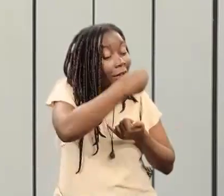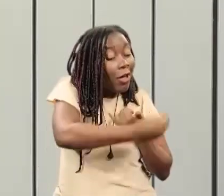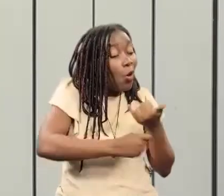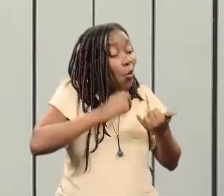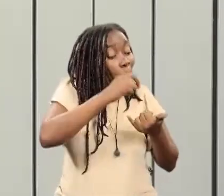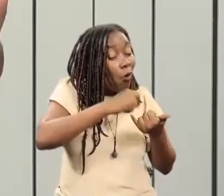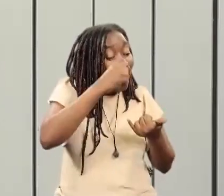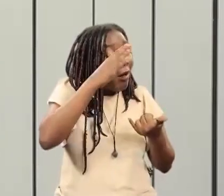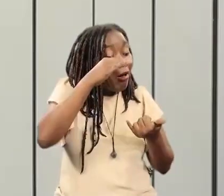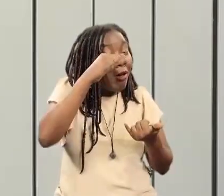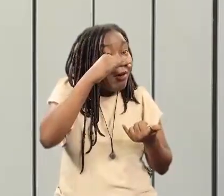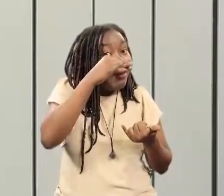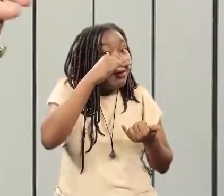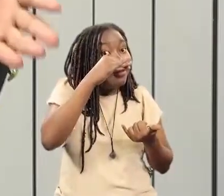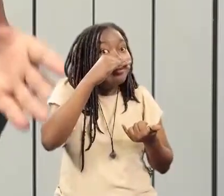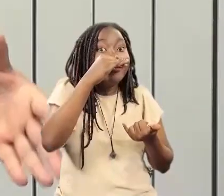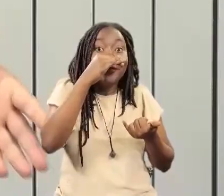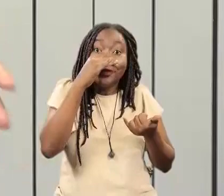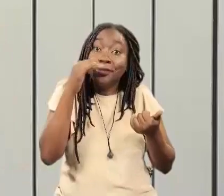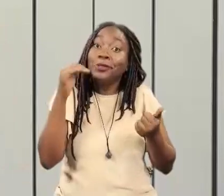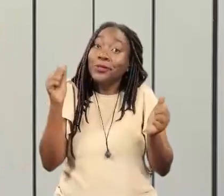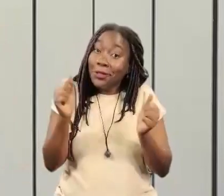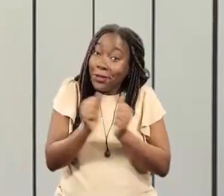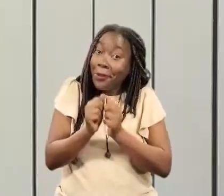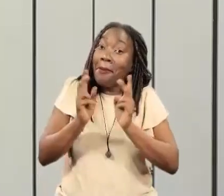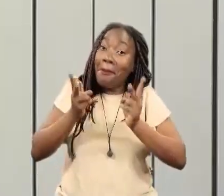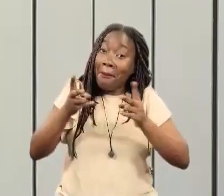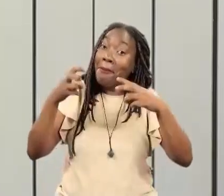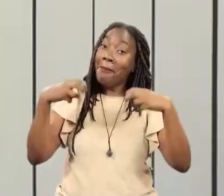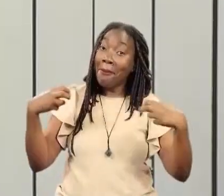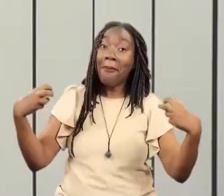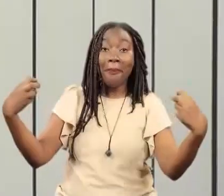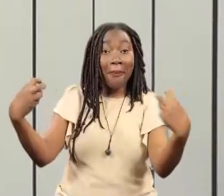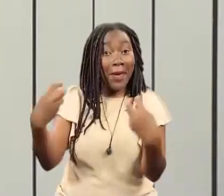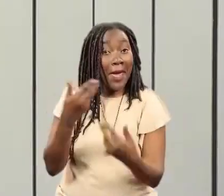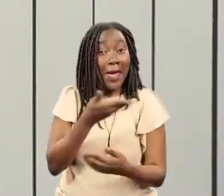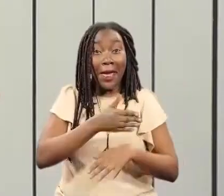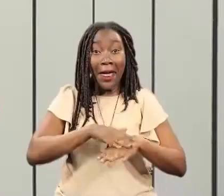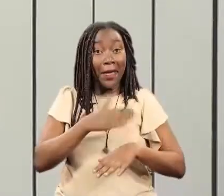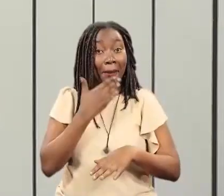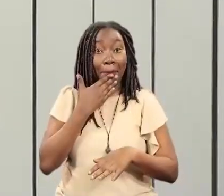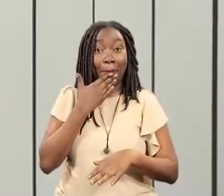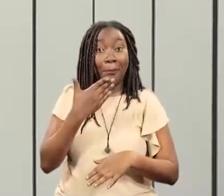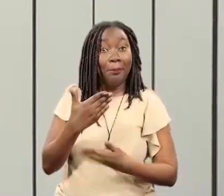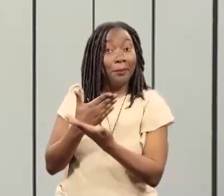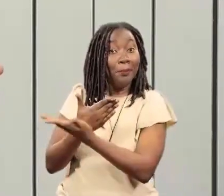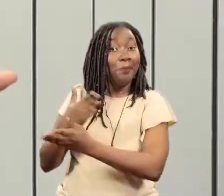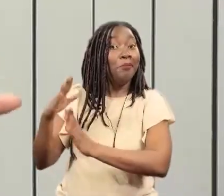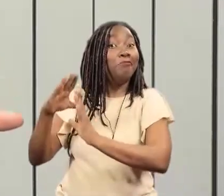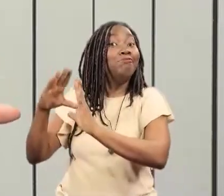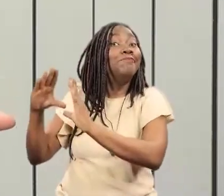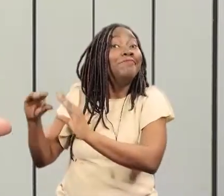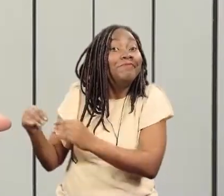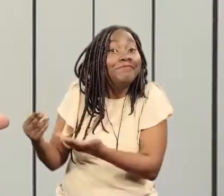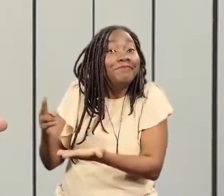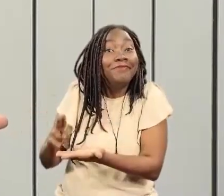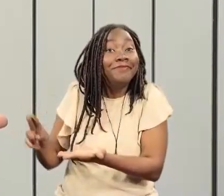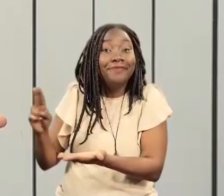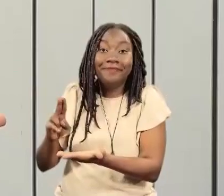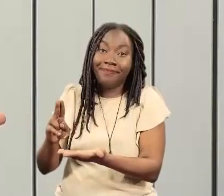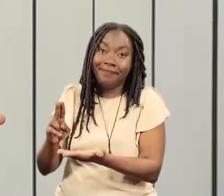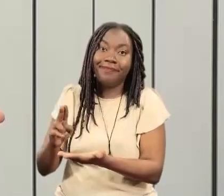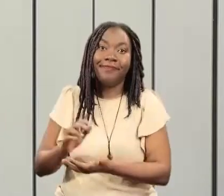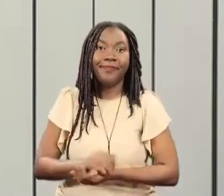sociais enquanto estão neste mesmo jantar em que eles pediram para que os filhos não utilizassem